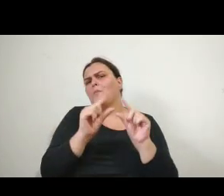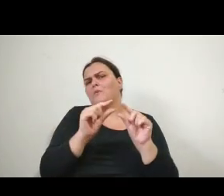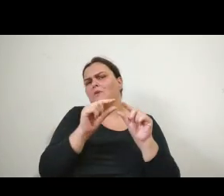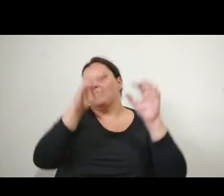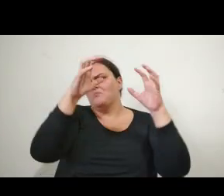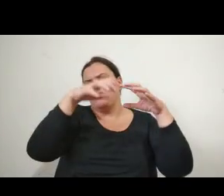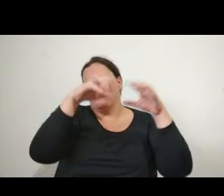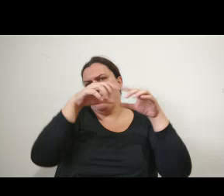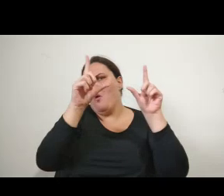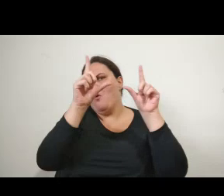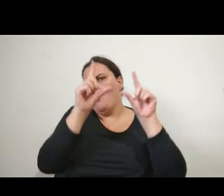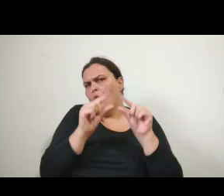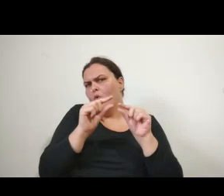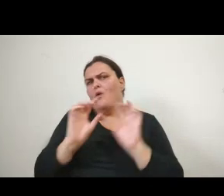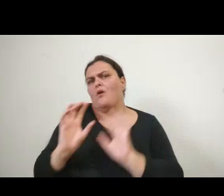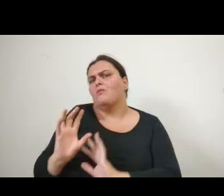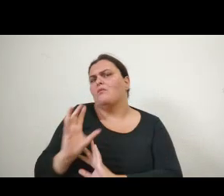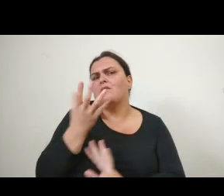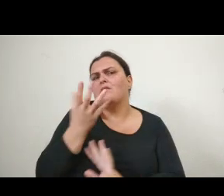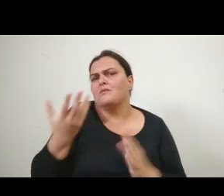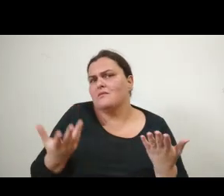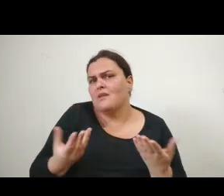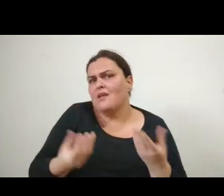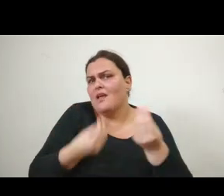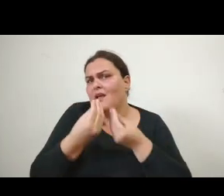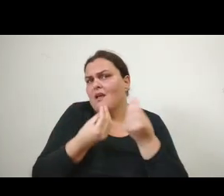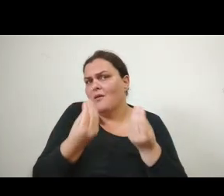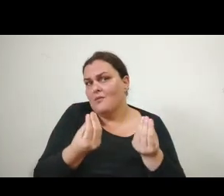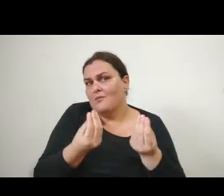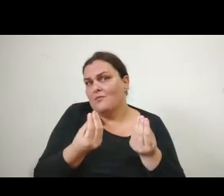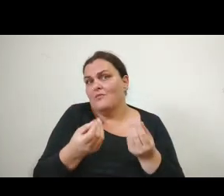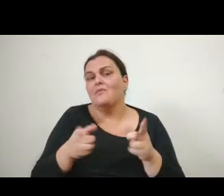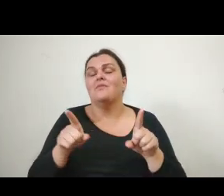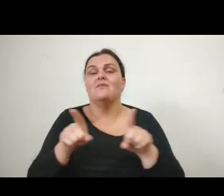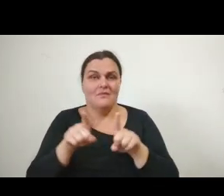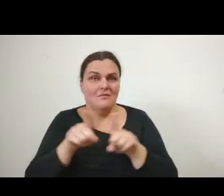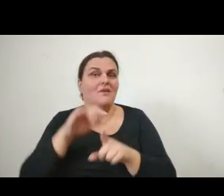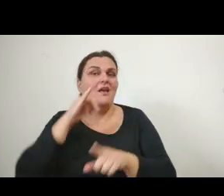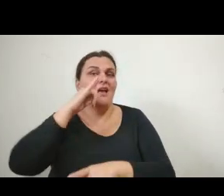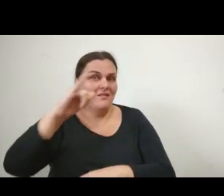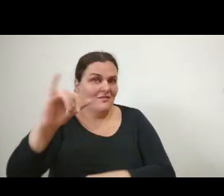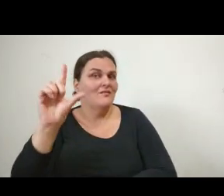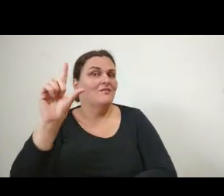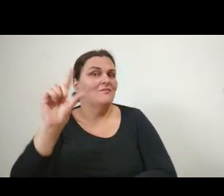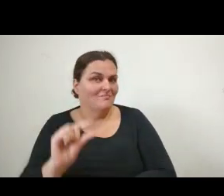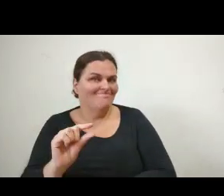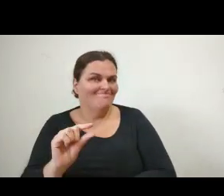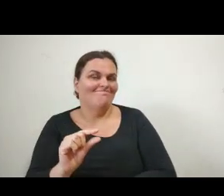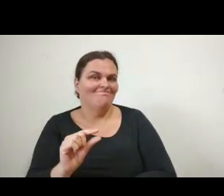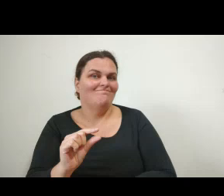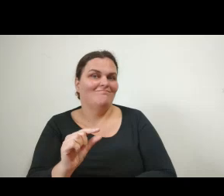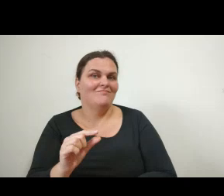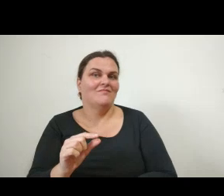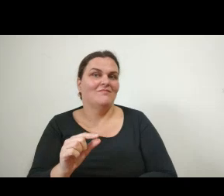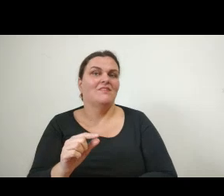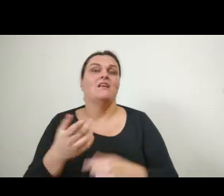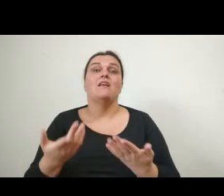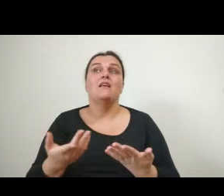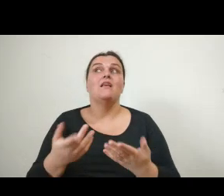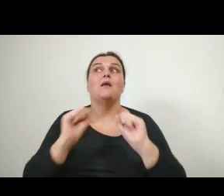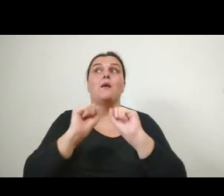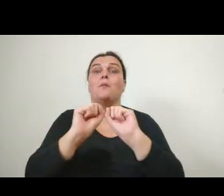menor também geração de energia elétrica, sendo que deve ocorrer um maior uso